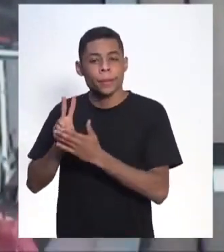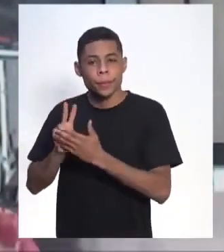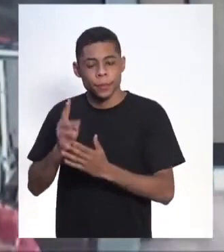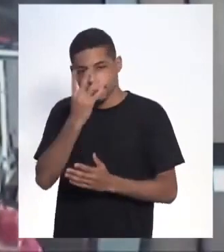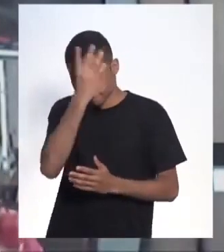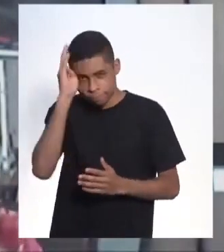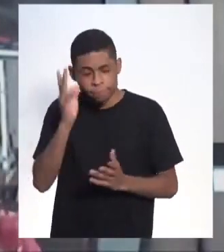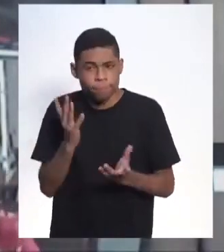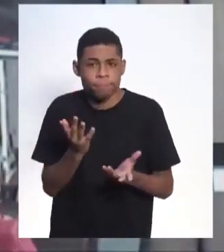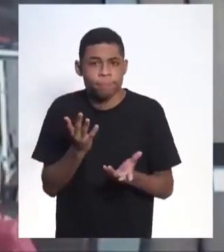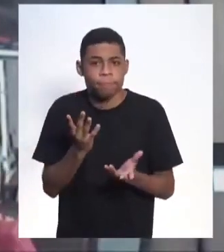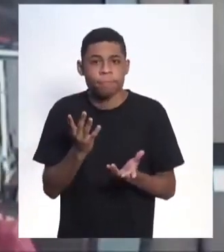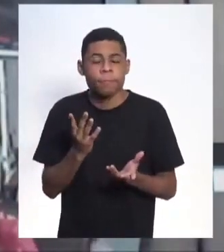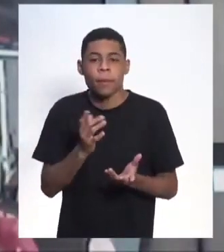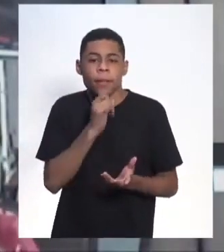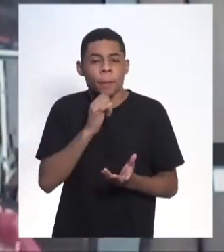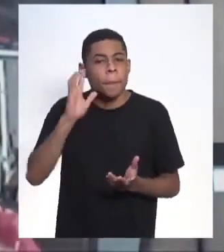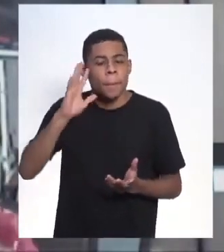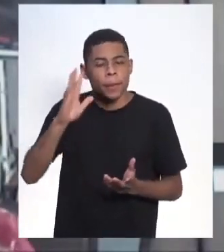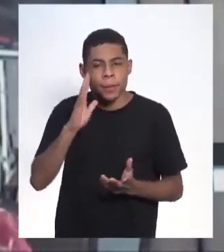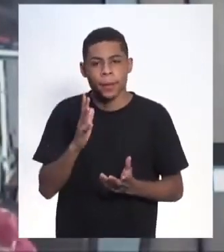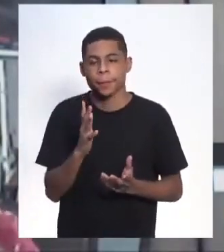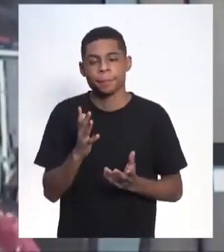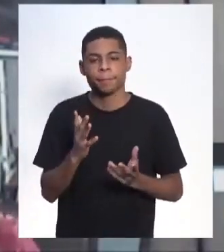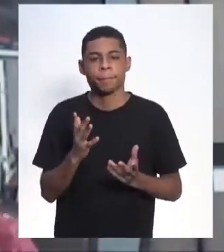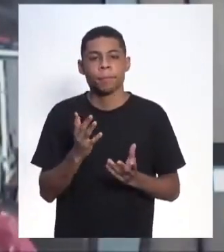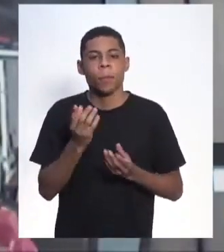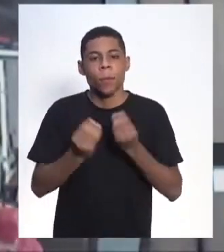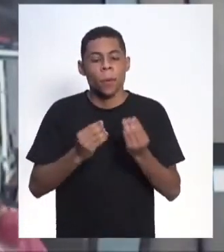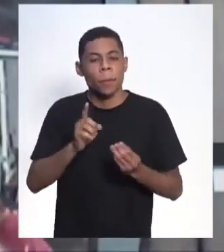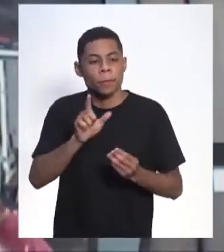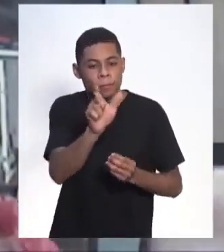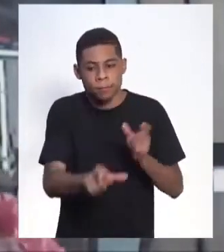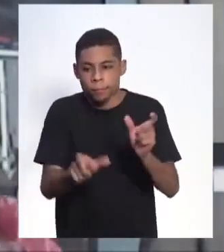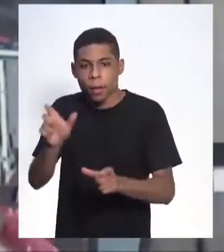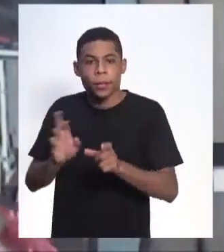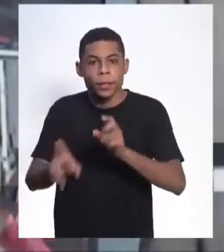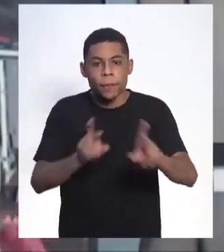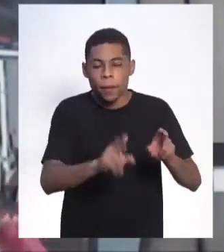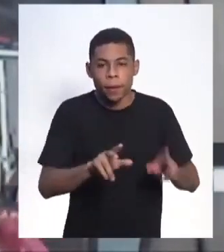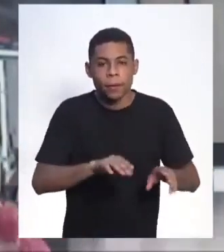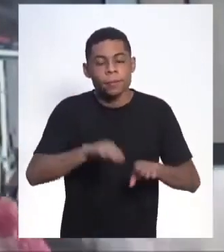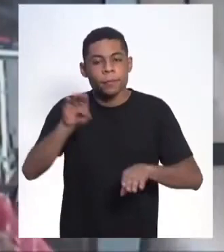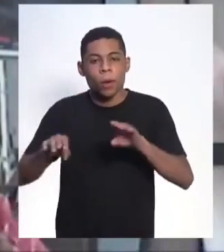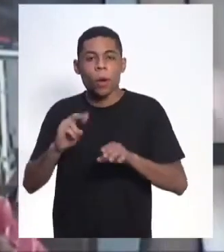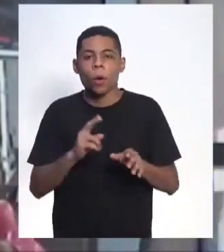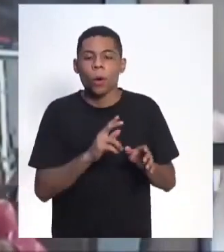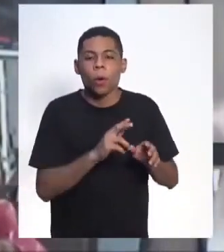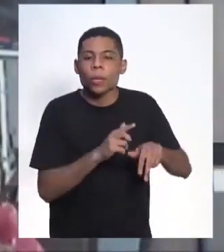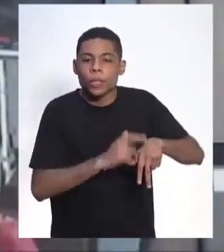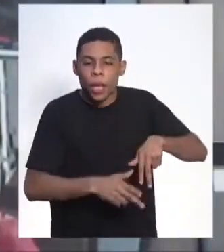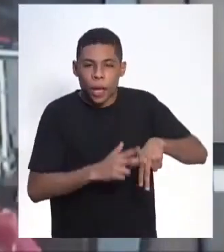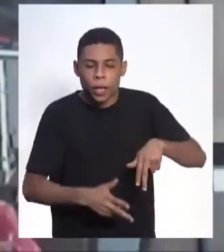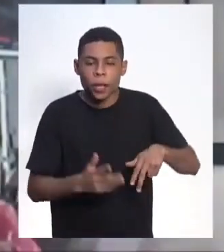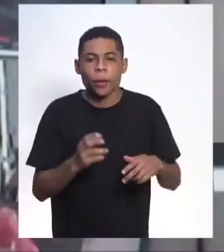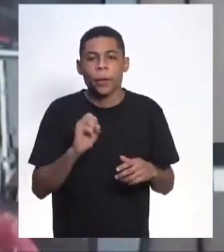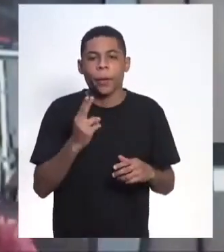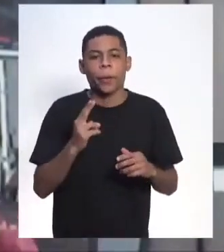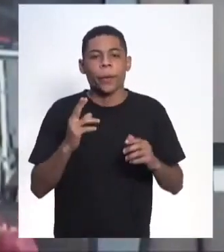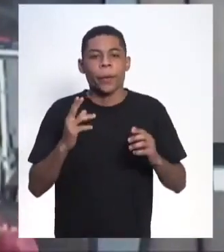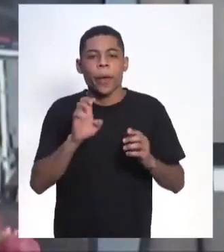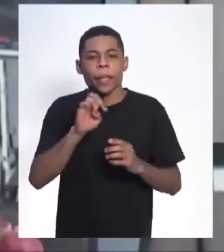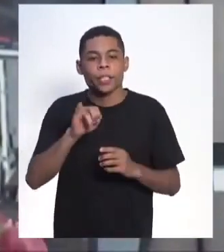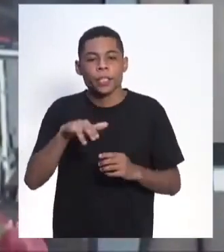é fundamental, Marconi, nós pensarmos como as diferenças de classe, gênero e etnia interferem